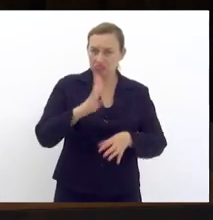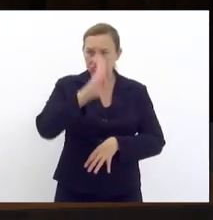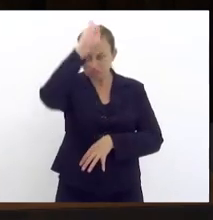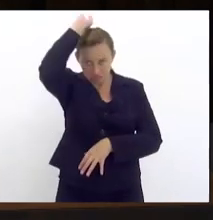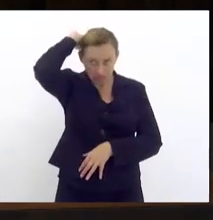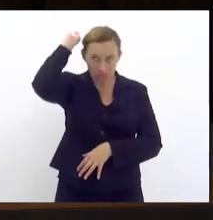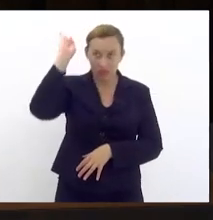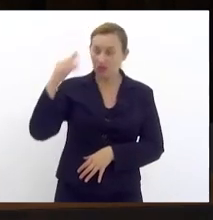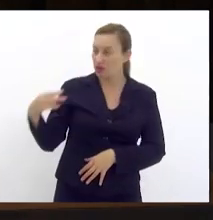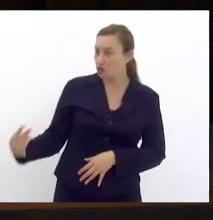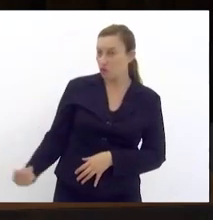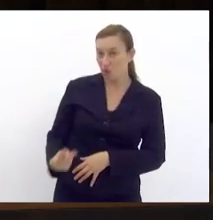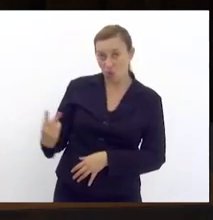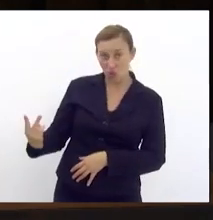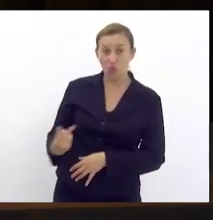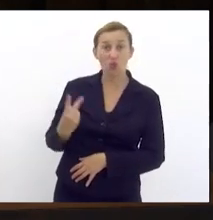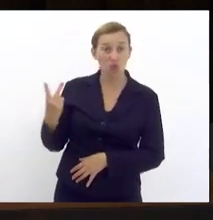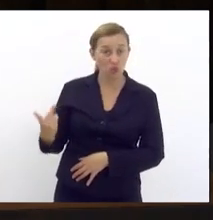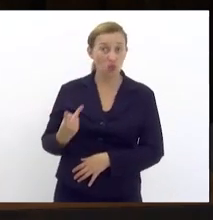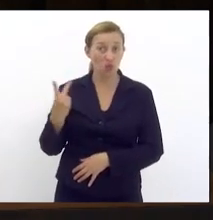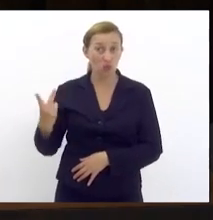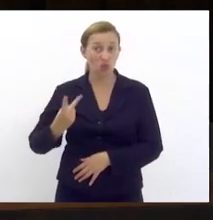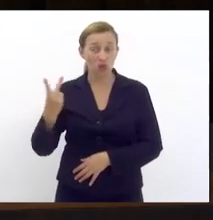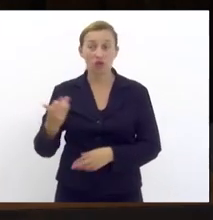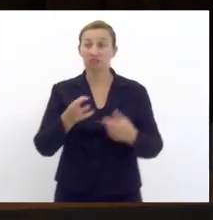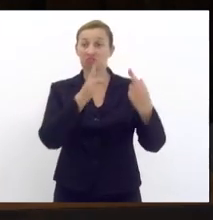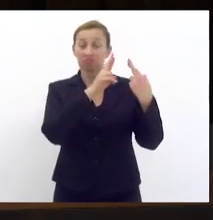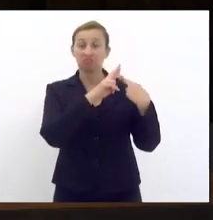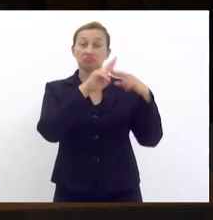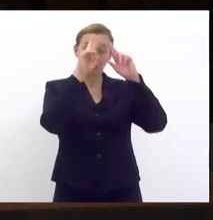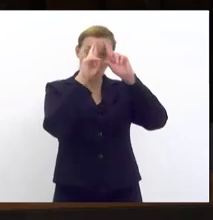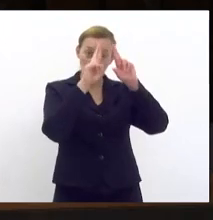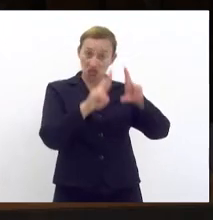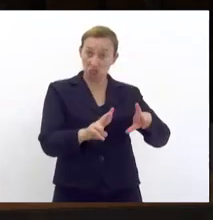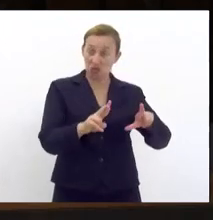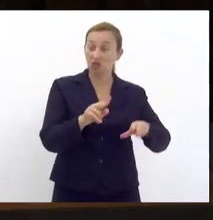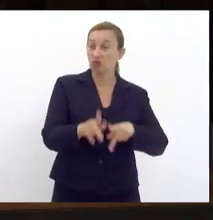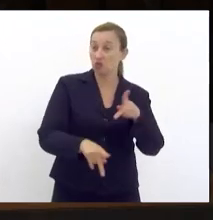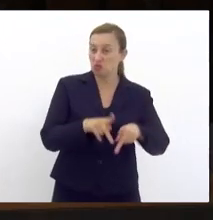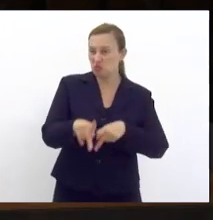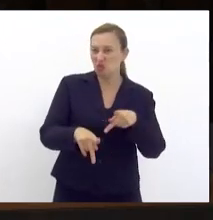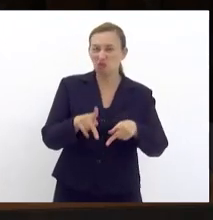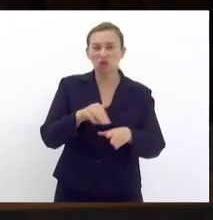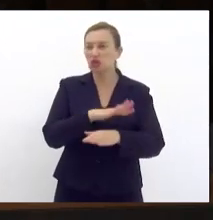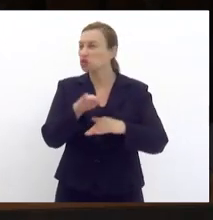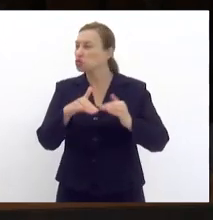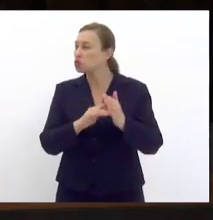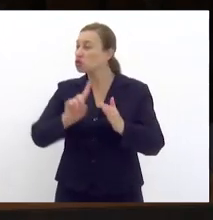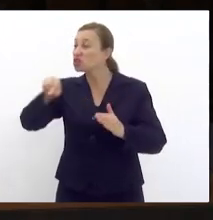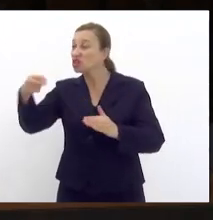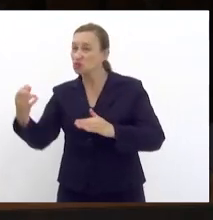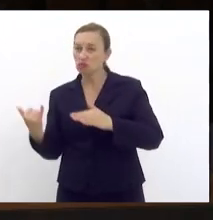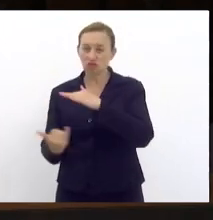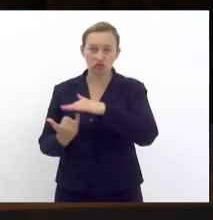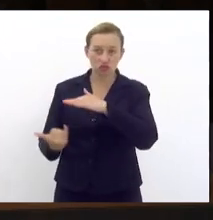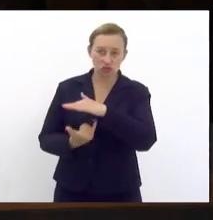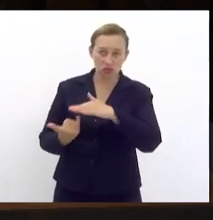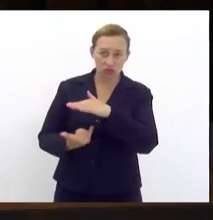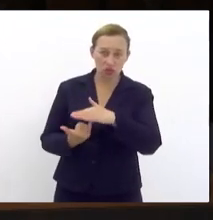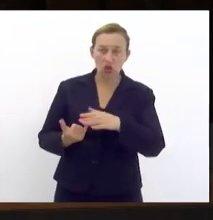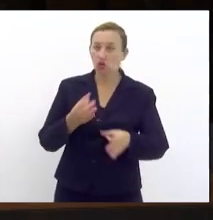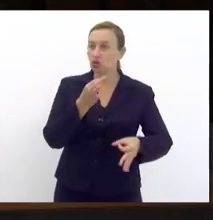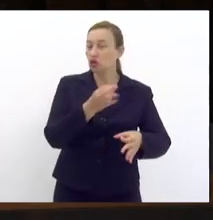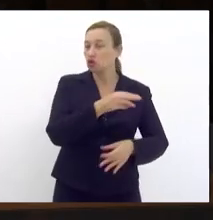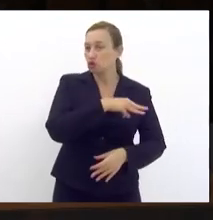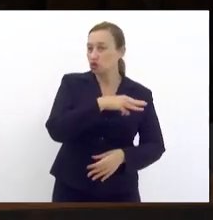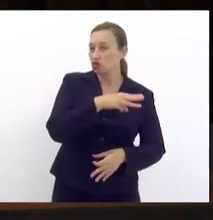maior prestígio, do maior respeito da população, entre todas as instituições, então, judiciário, Ministério Público,